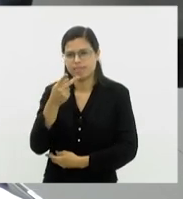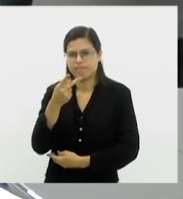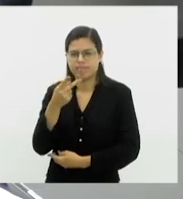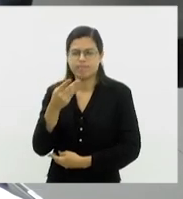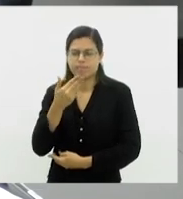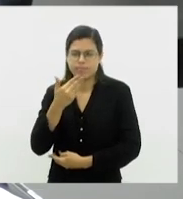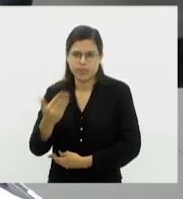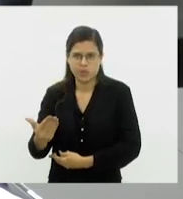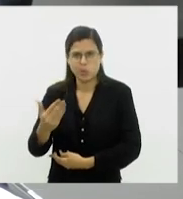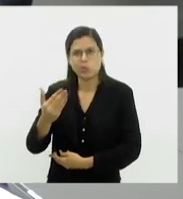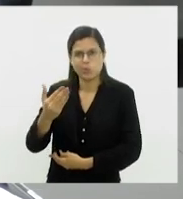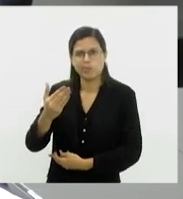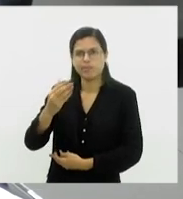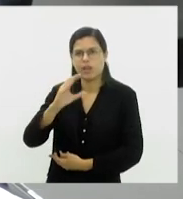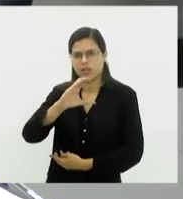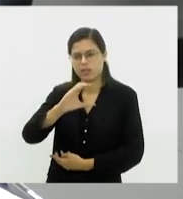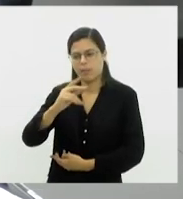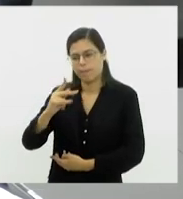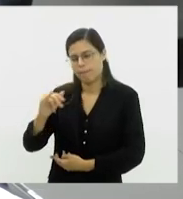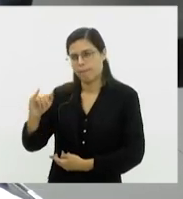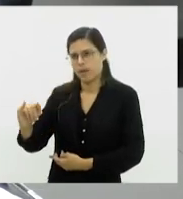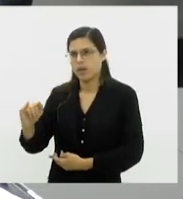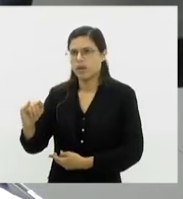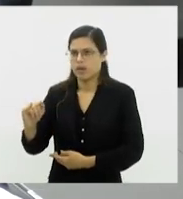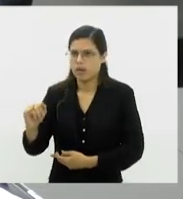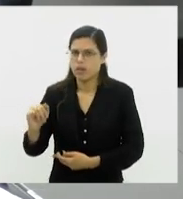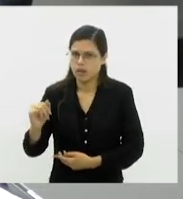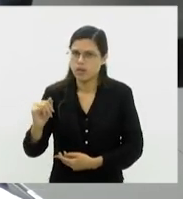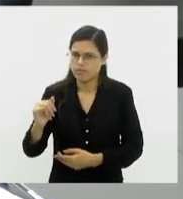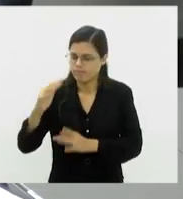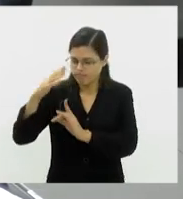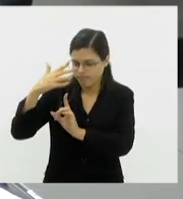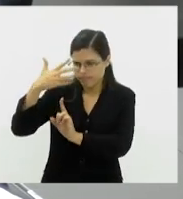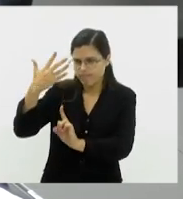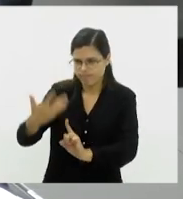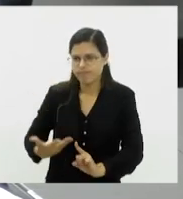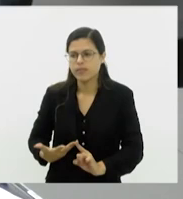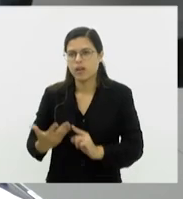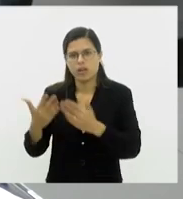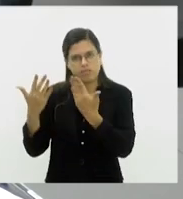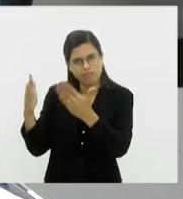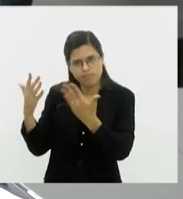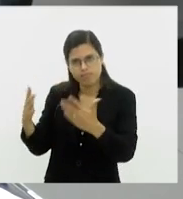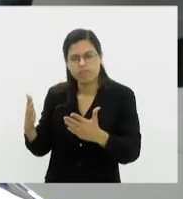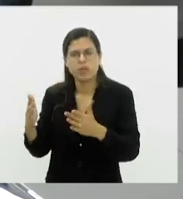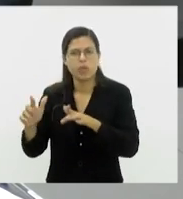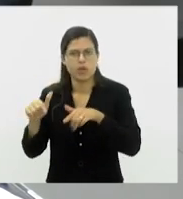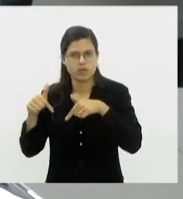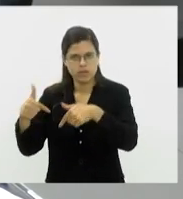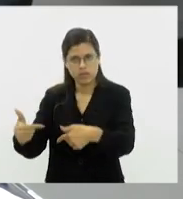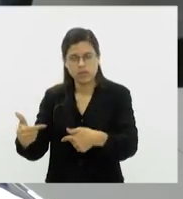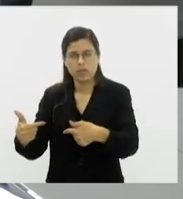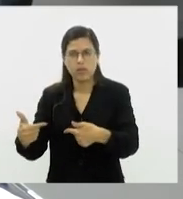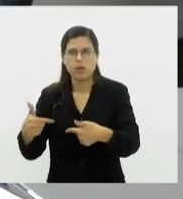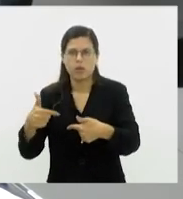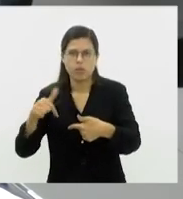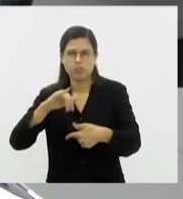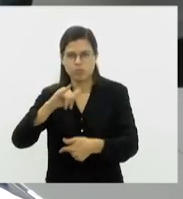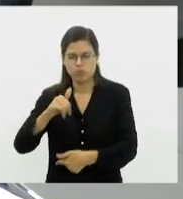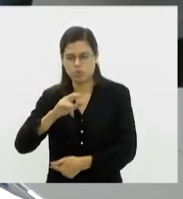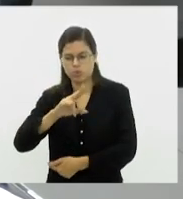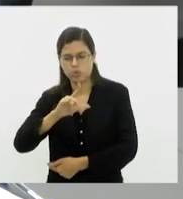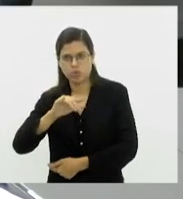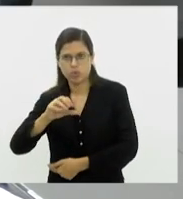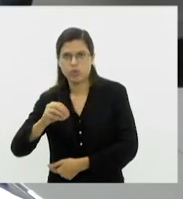essa CPI Eu Louvo pela atitude realmente quando o Júlio fala que uma